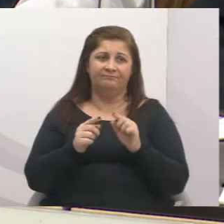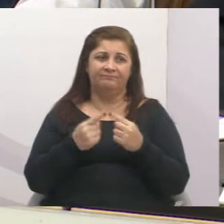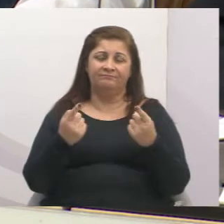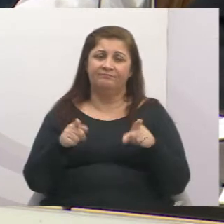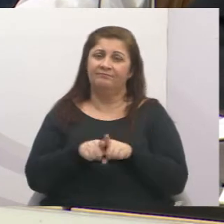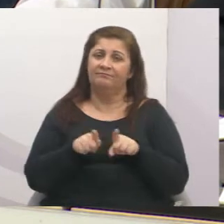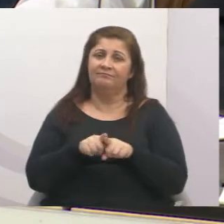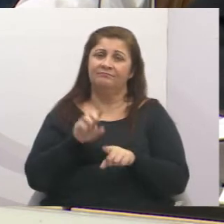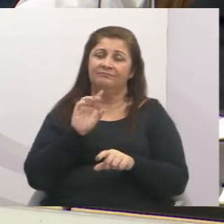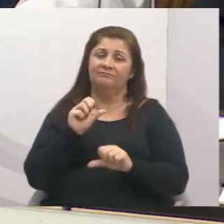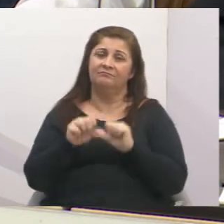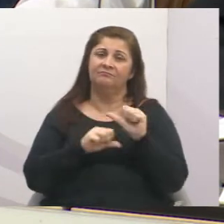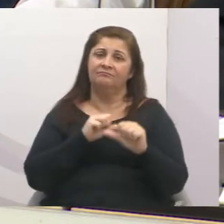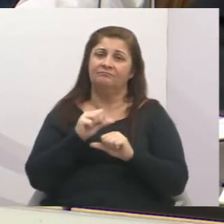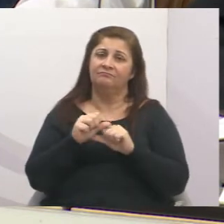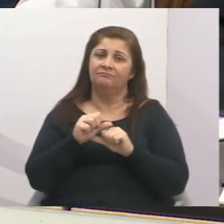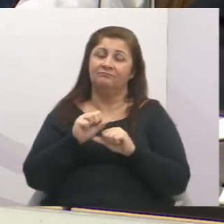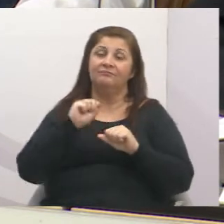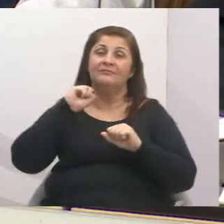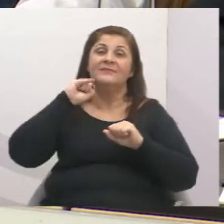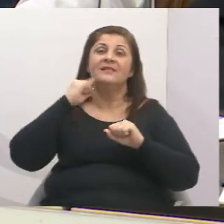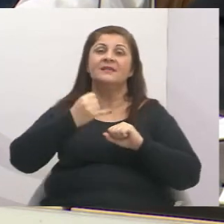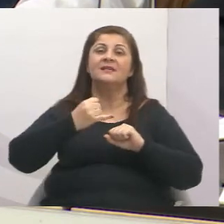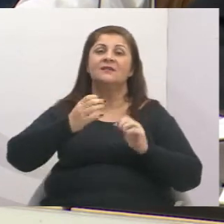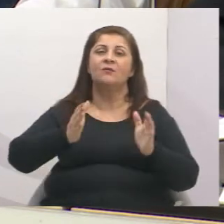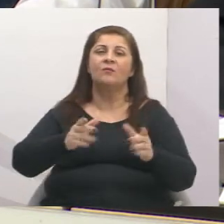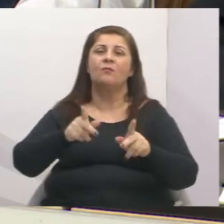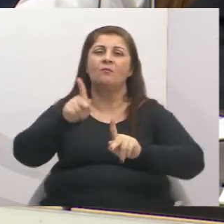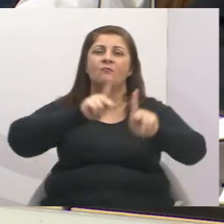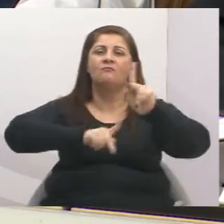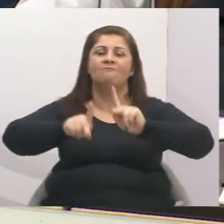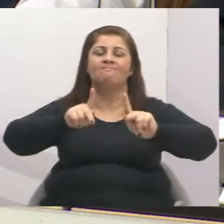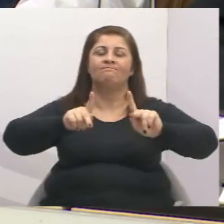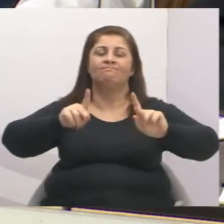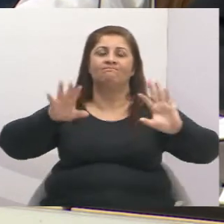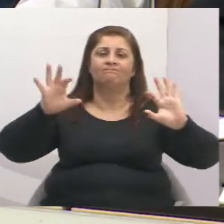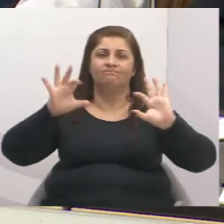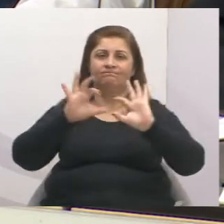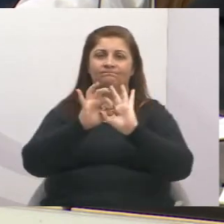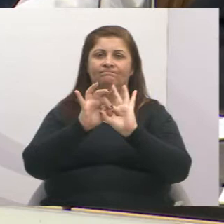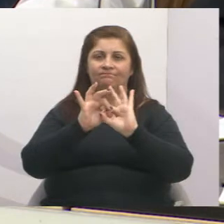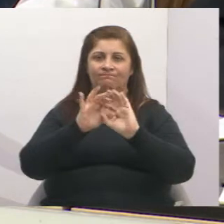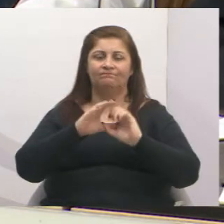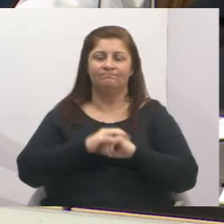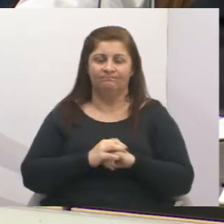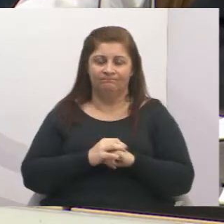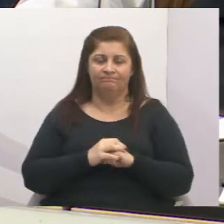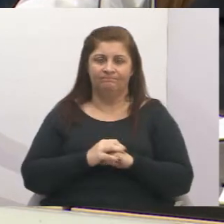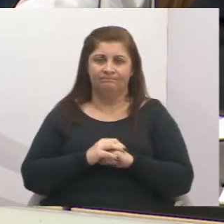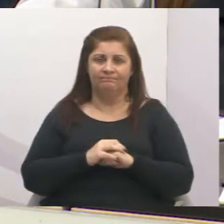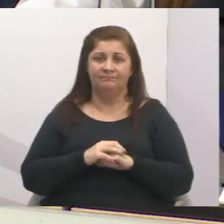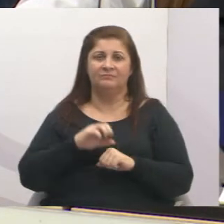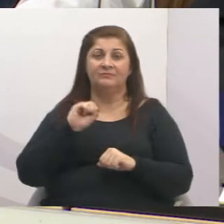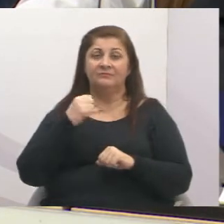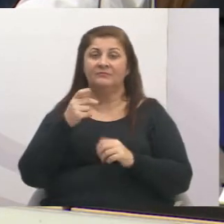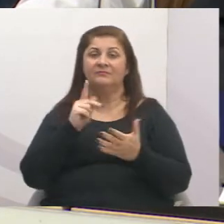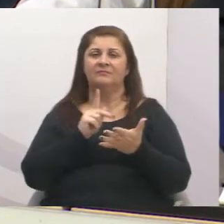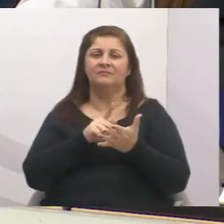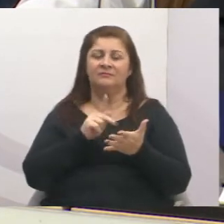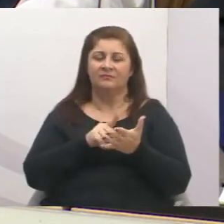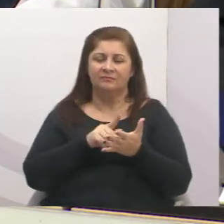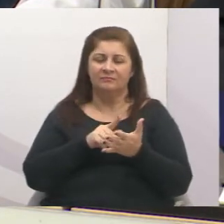vai mudar quando a classe trabalhadora estiver unida. Quando nós estivermos realmente, de